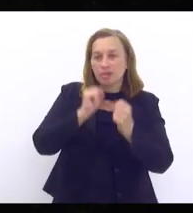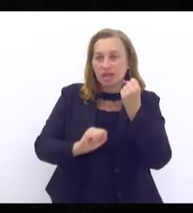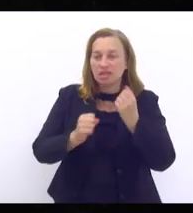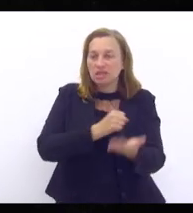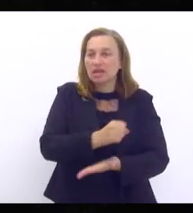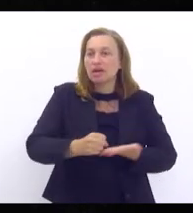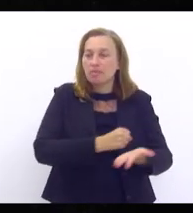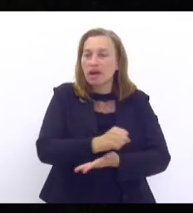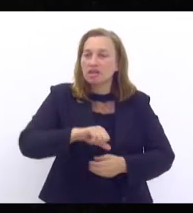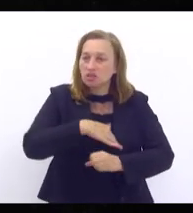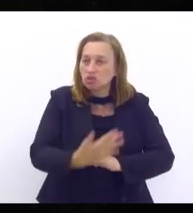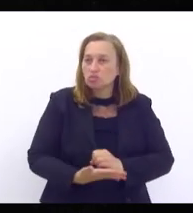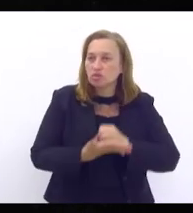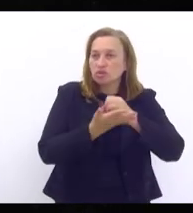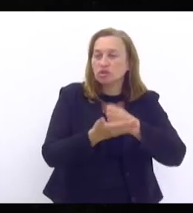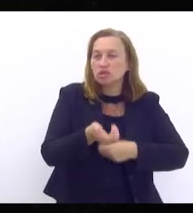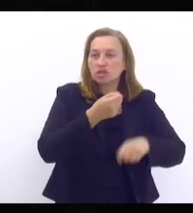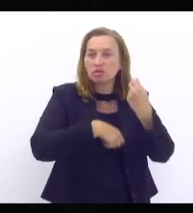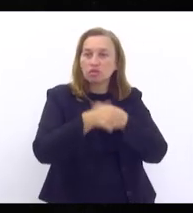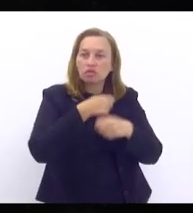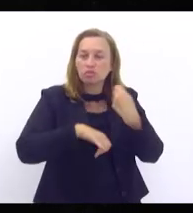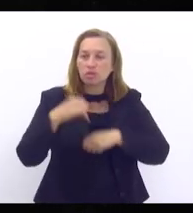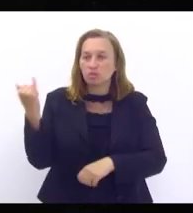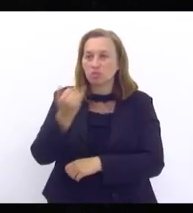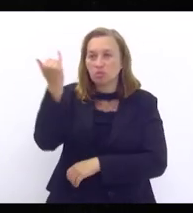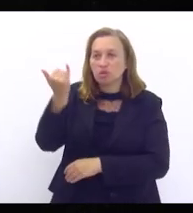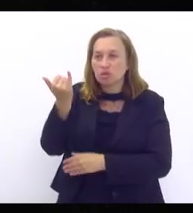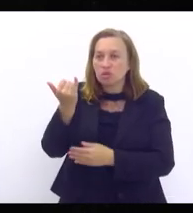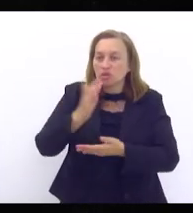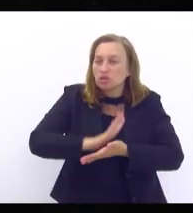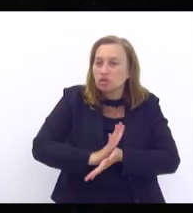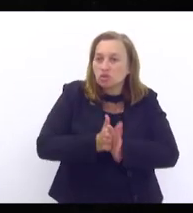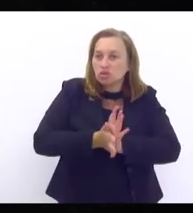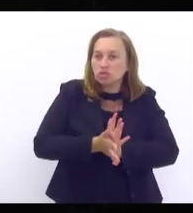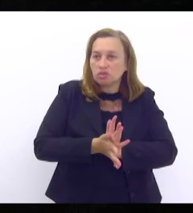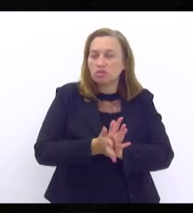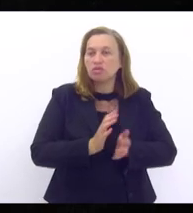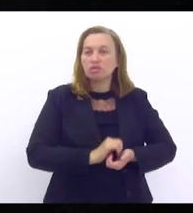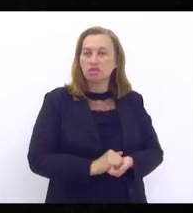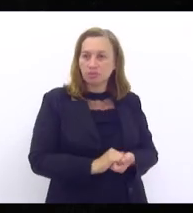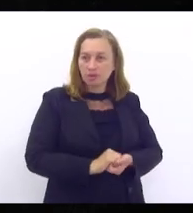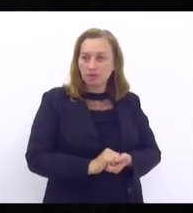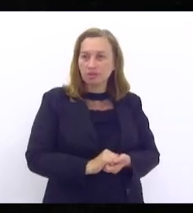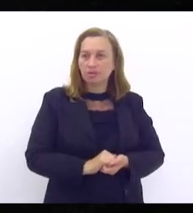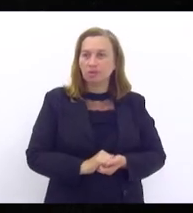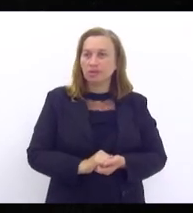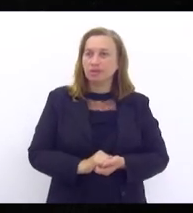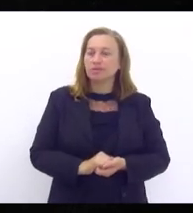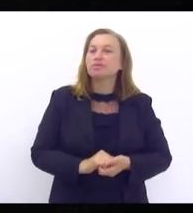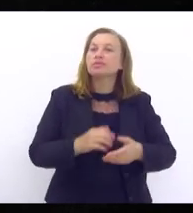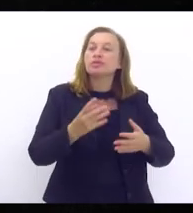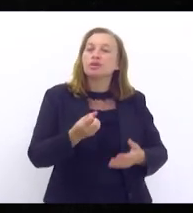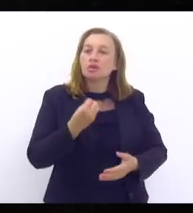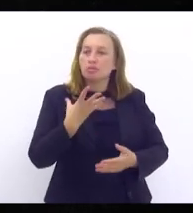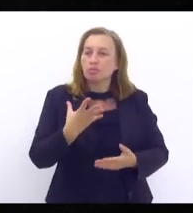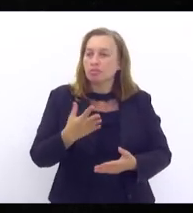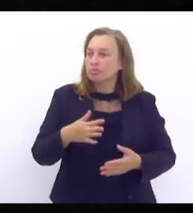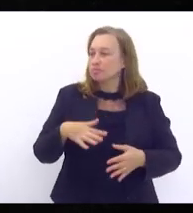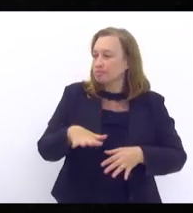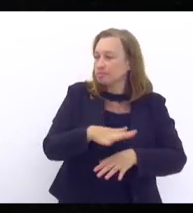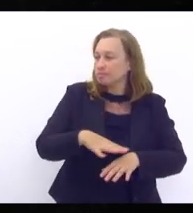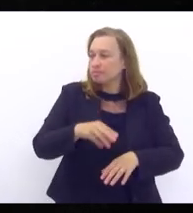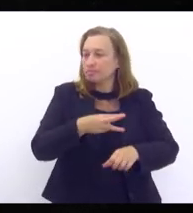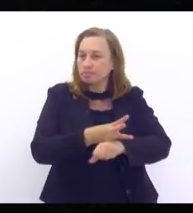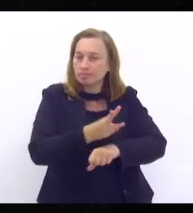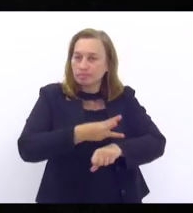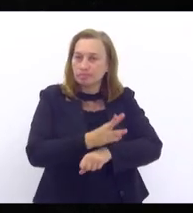de sustentação da economia importante, foram destruídas. E, com isso, boa parte das empresas terceirizadas